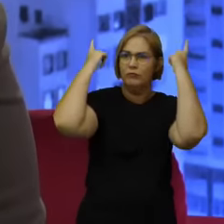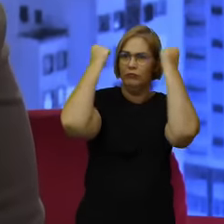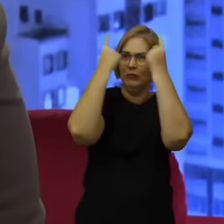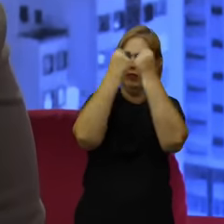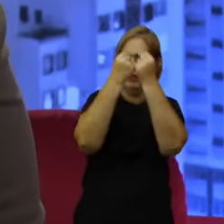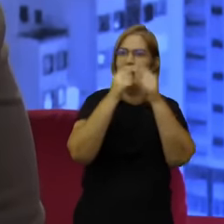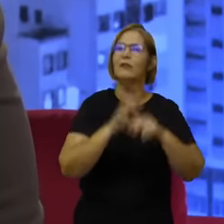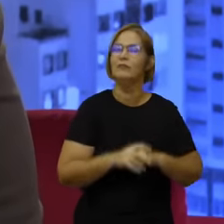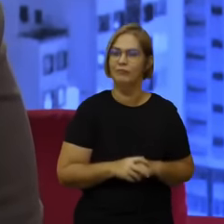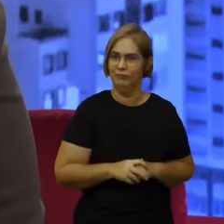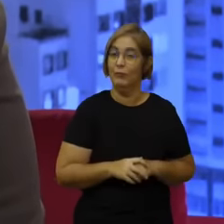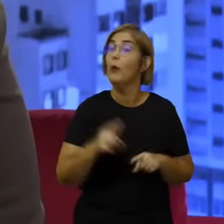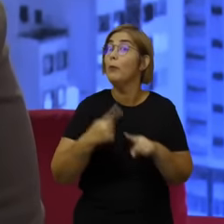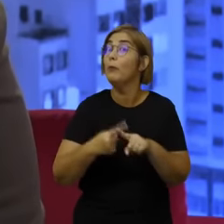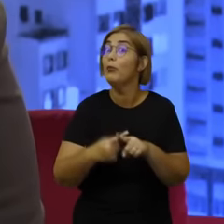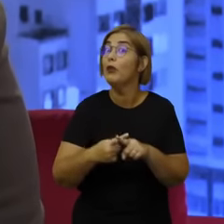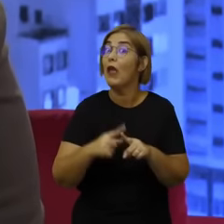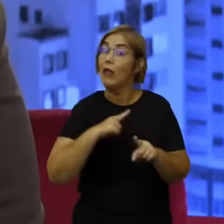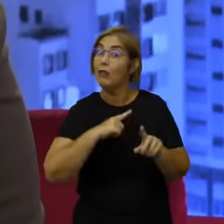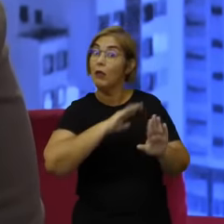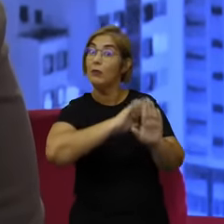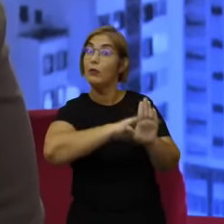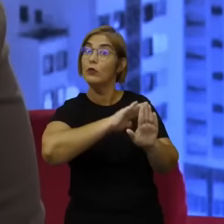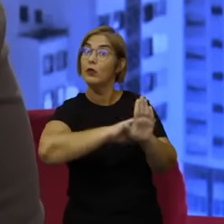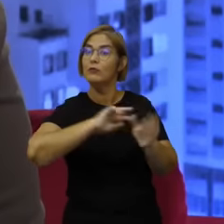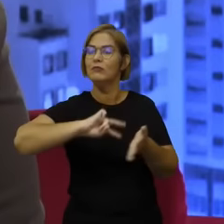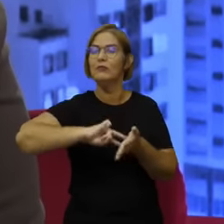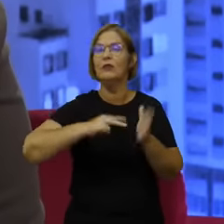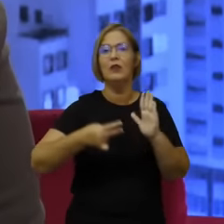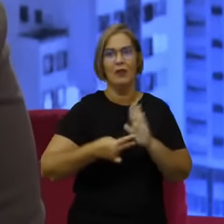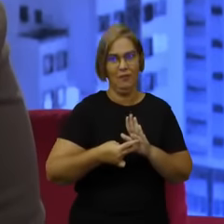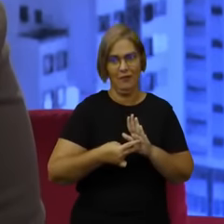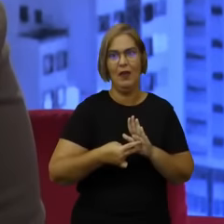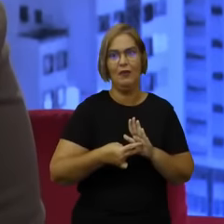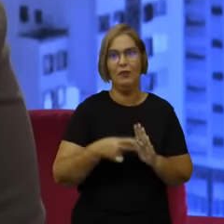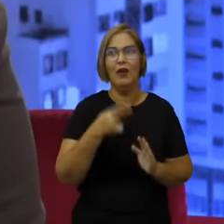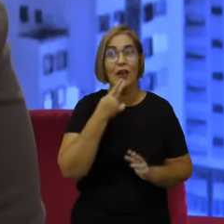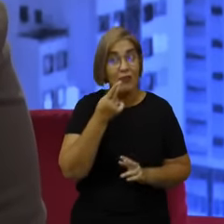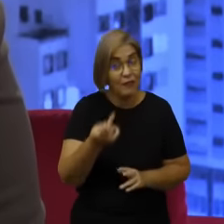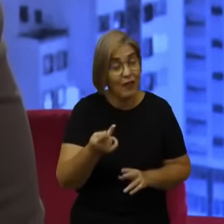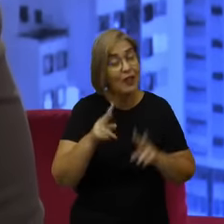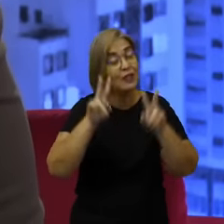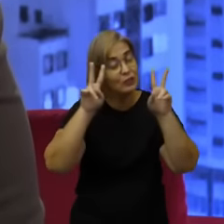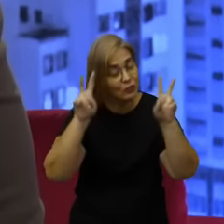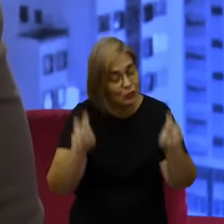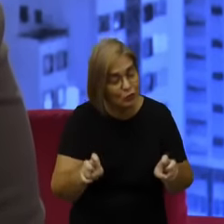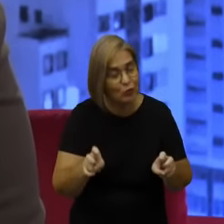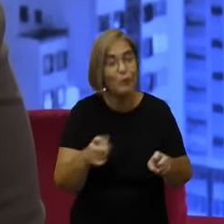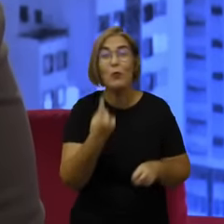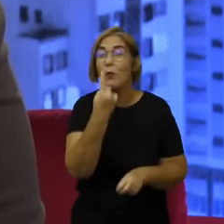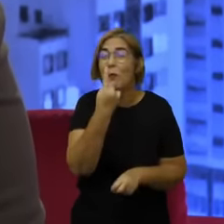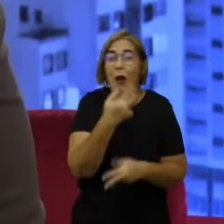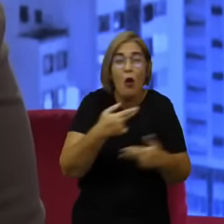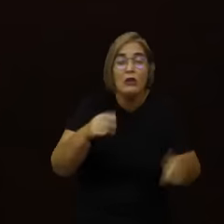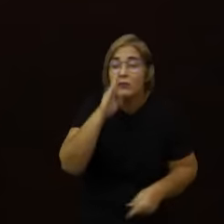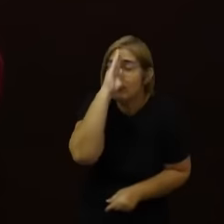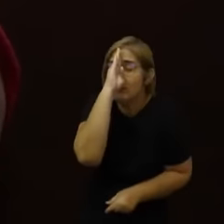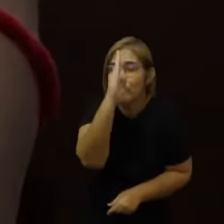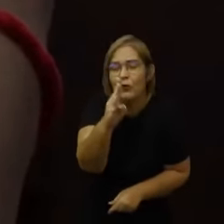significado ah que diz respeito justamente a uma das questões mais fundamentais que nós